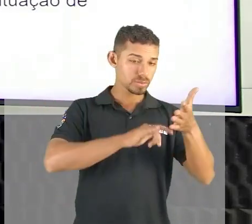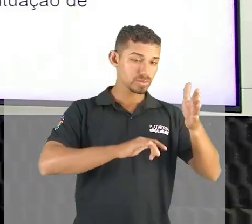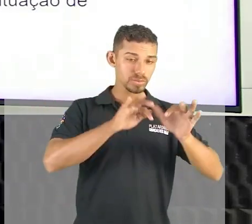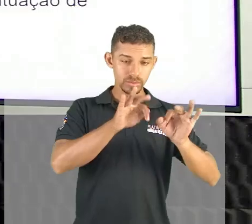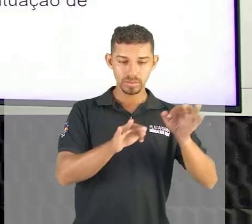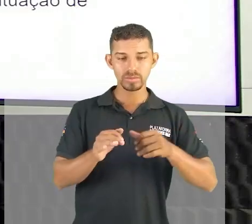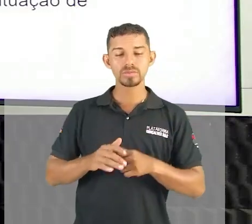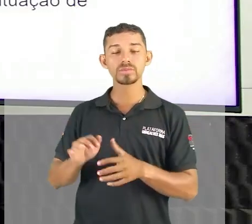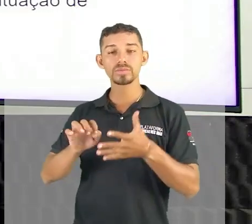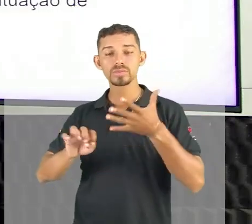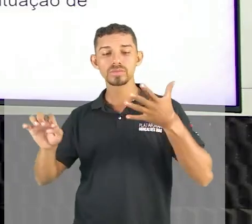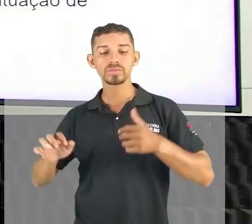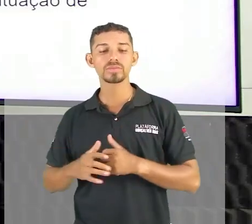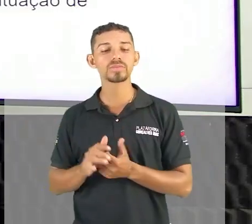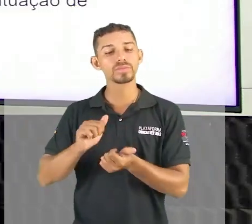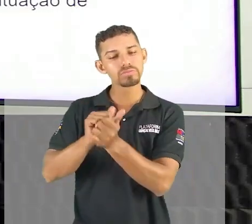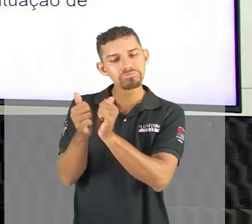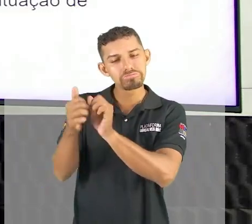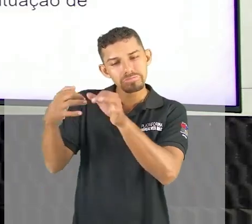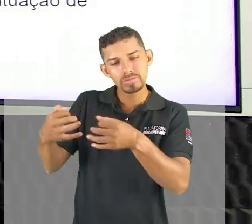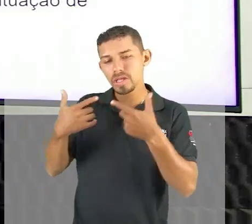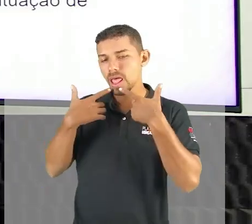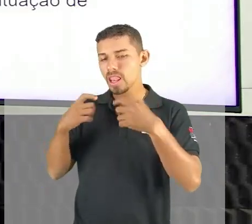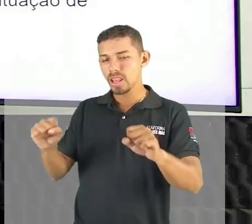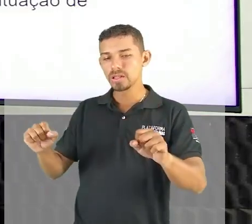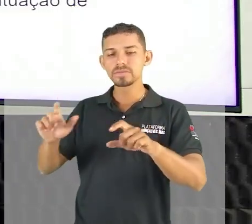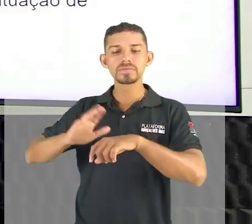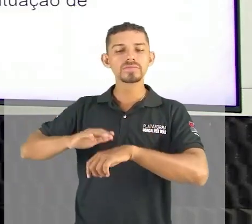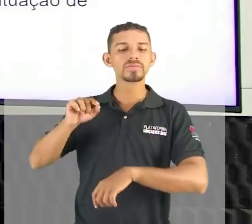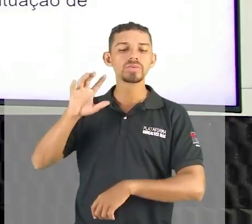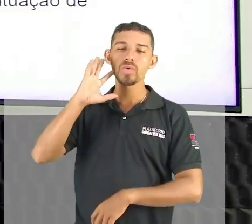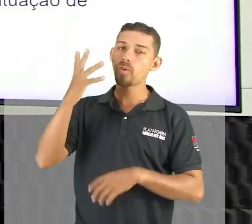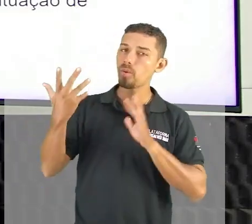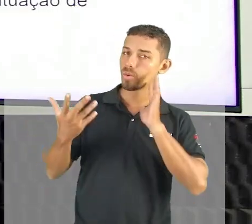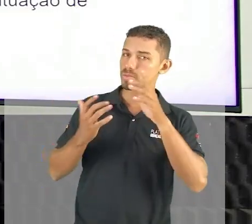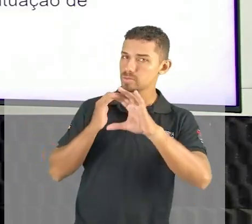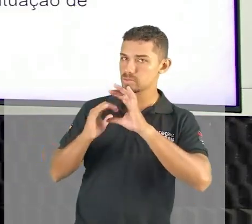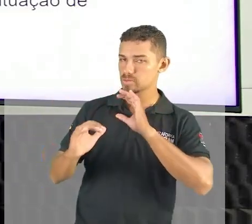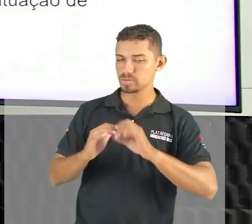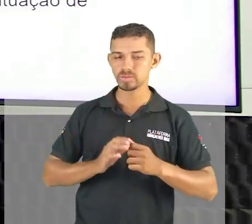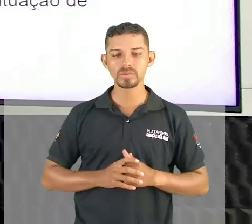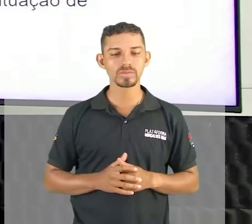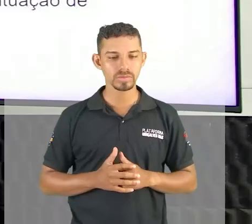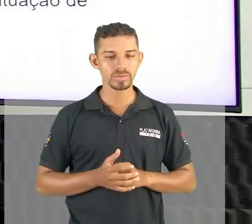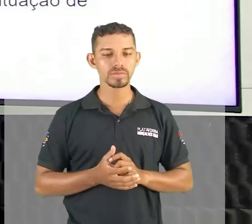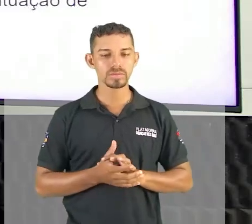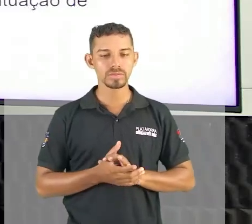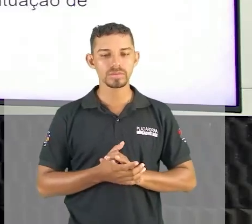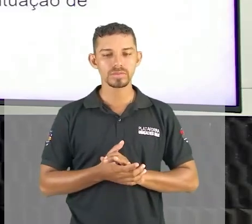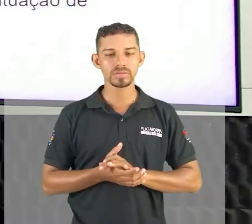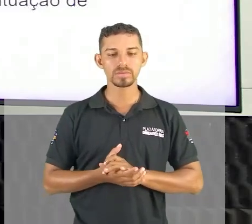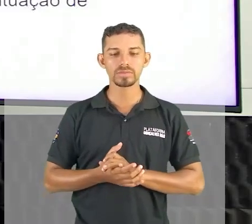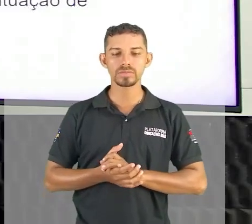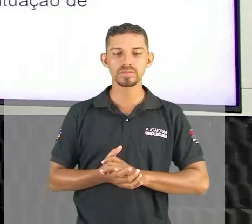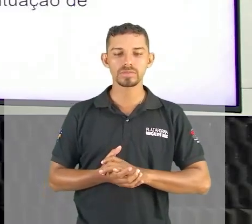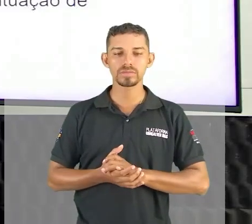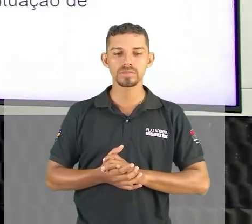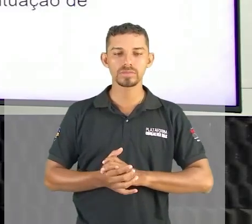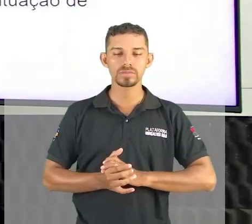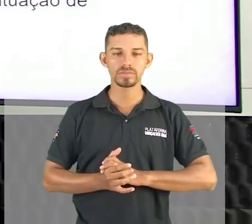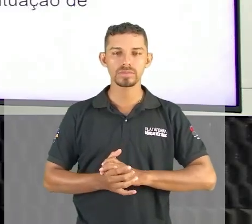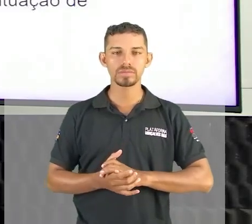ou letra e adequação da linguagem a situação de comunicação com base no texto que a gente fez a leitura